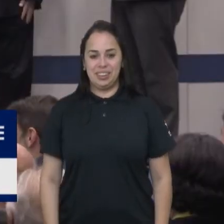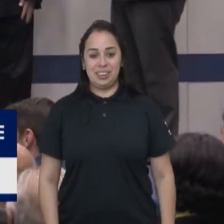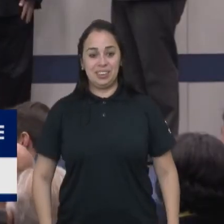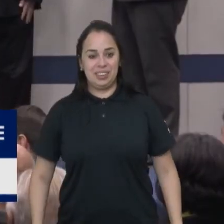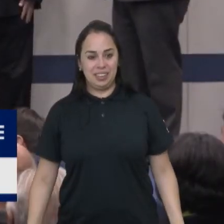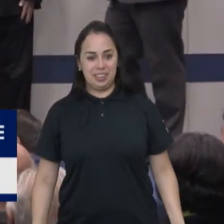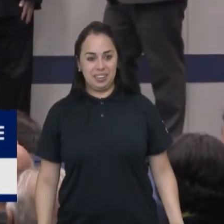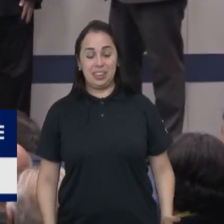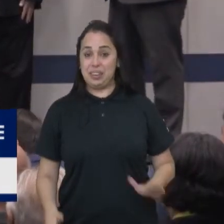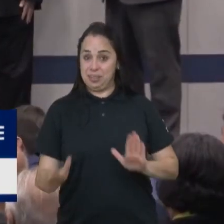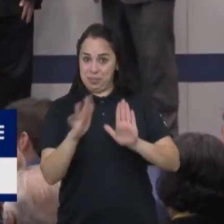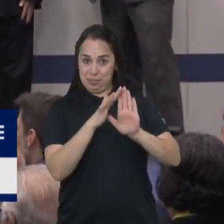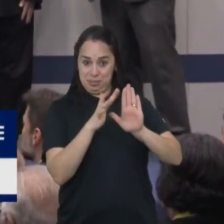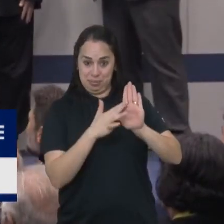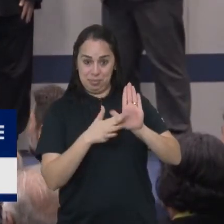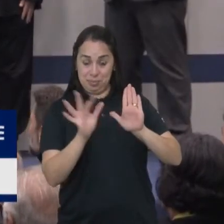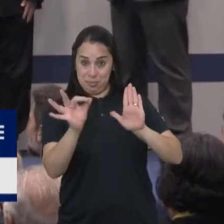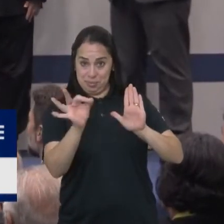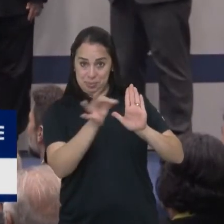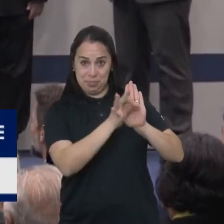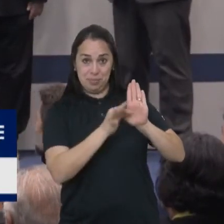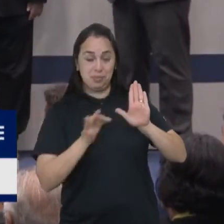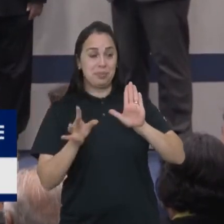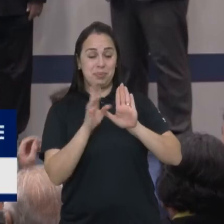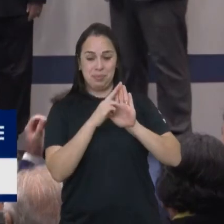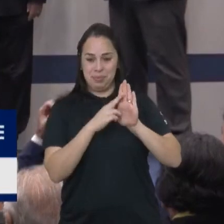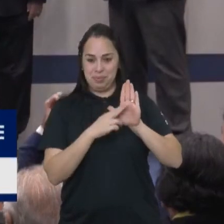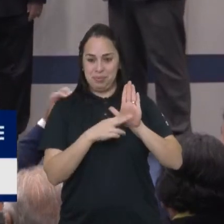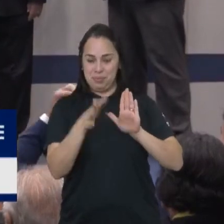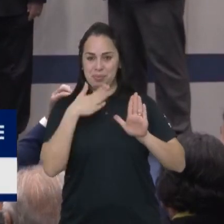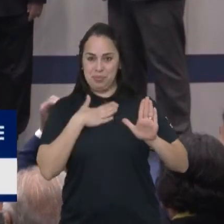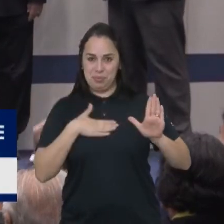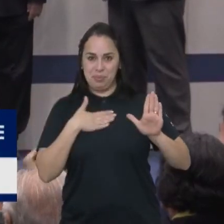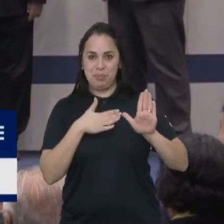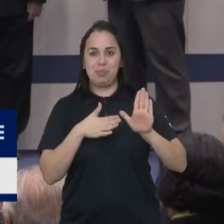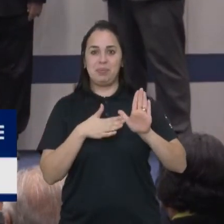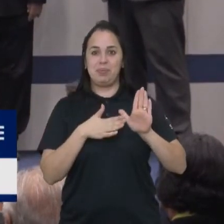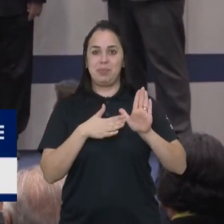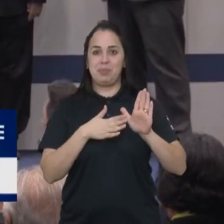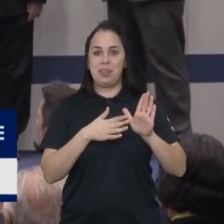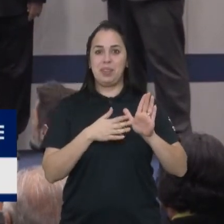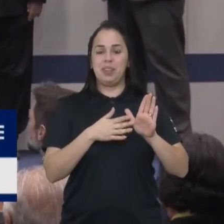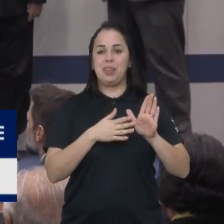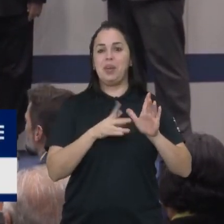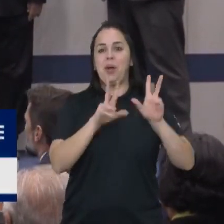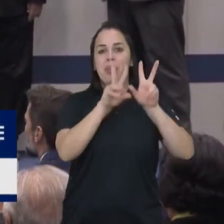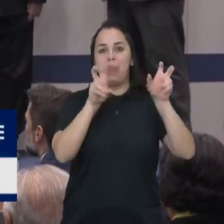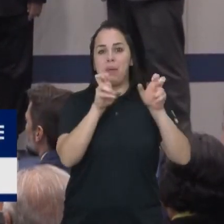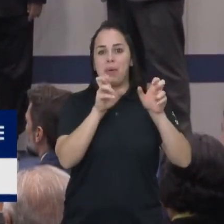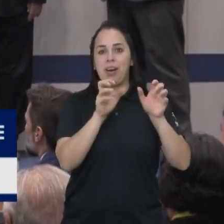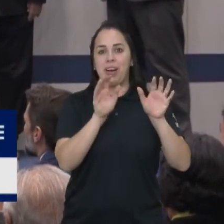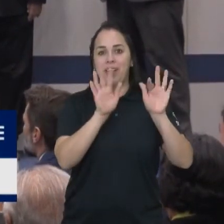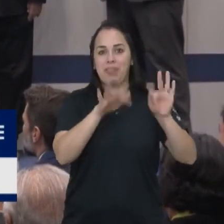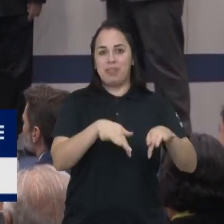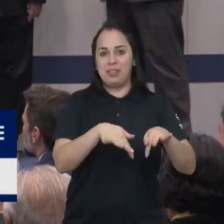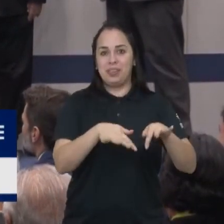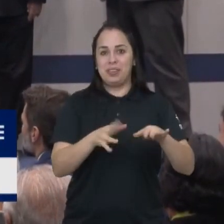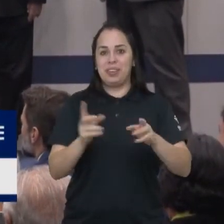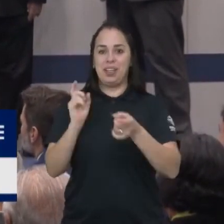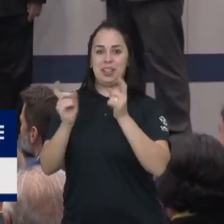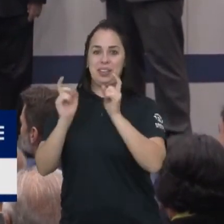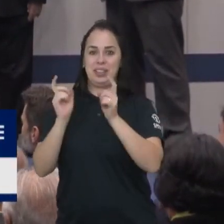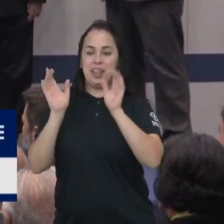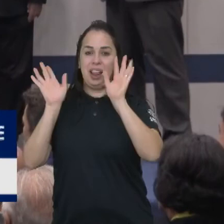Conforme o protocolo, certo, Aldo? Você adora o protocolo? Nada mais havendo a tratar, declaramos encerrada